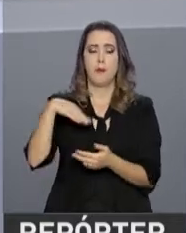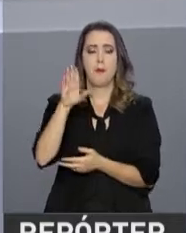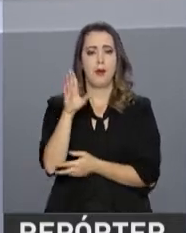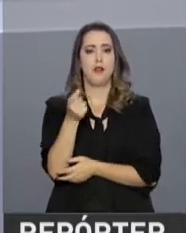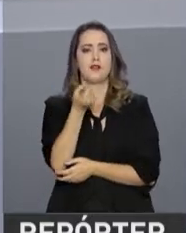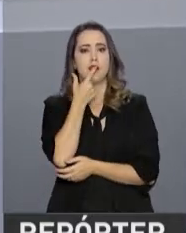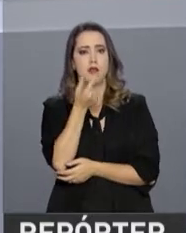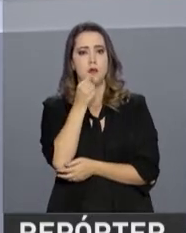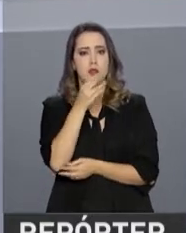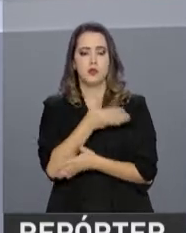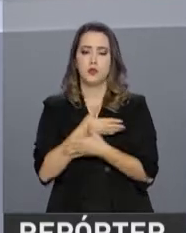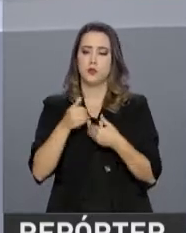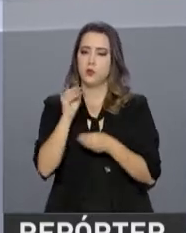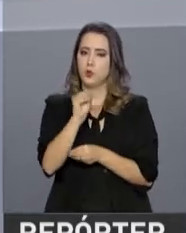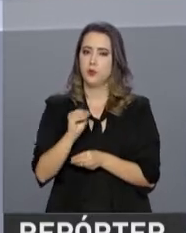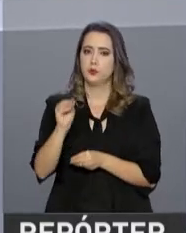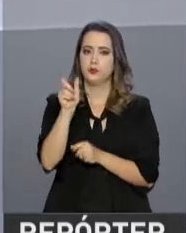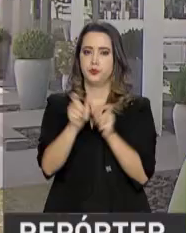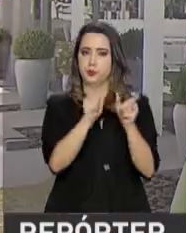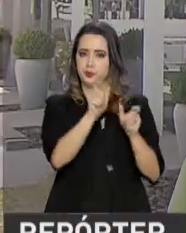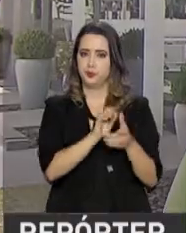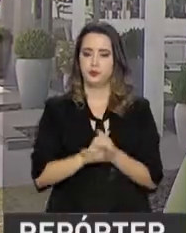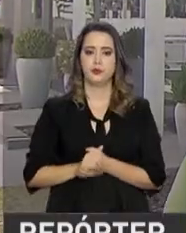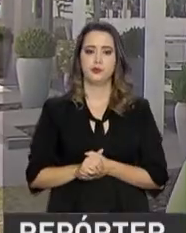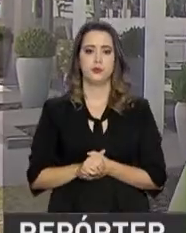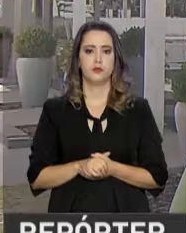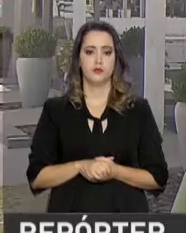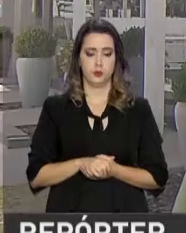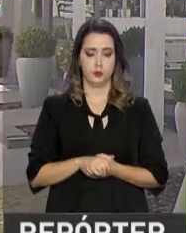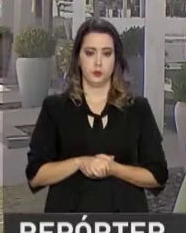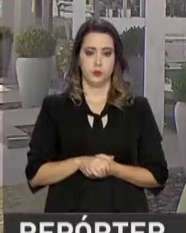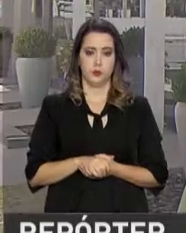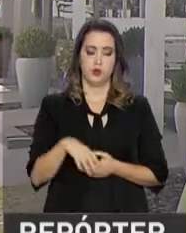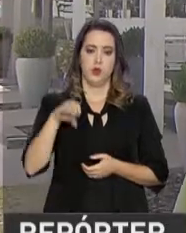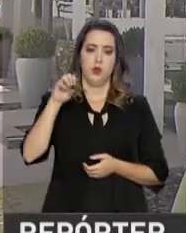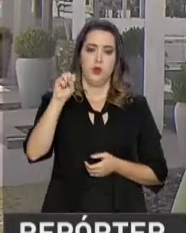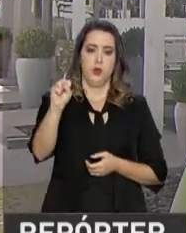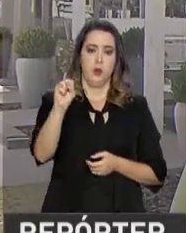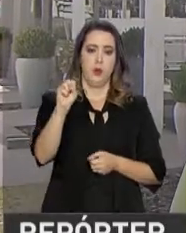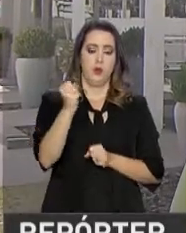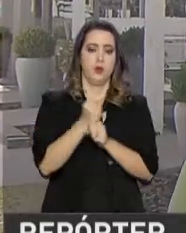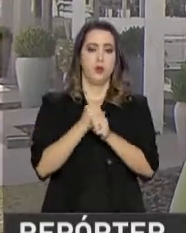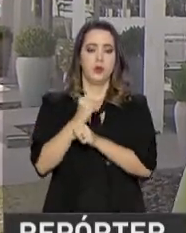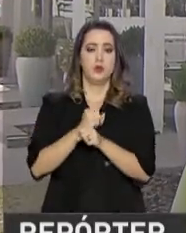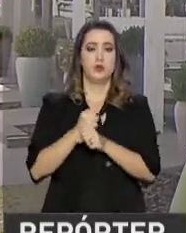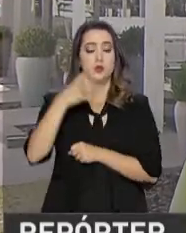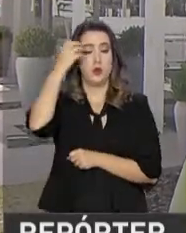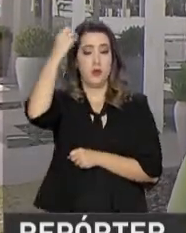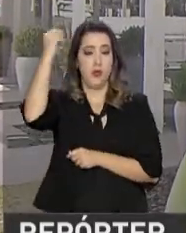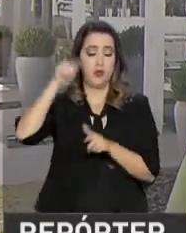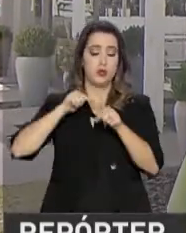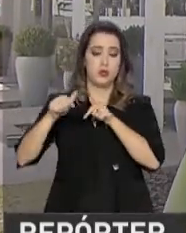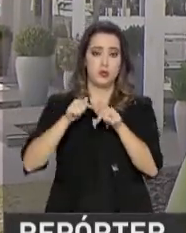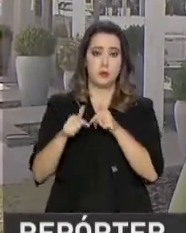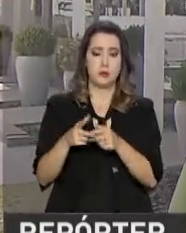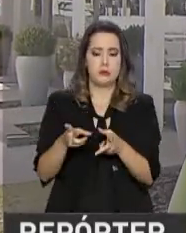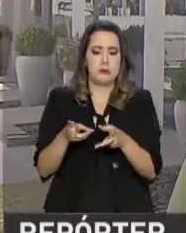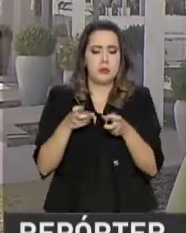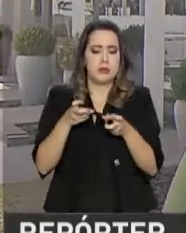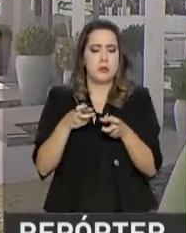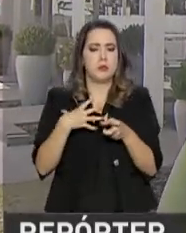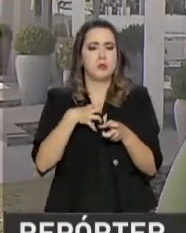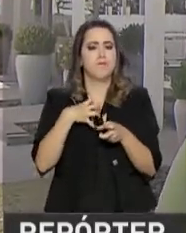e atender melhor seus pacientes há oito anos em uma viagem a trabalho marcos percebeu